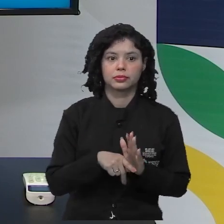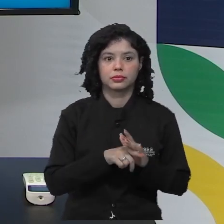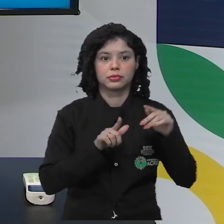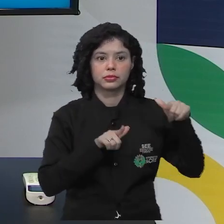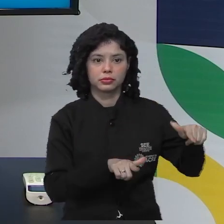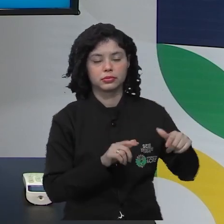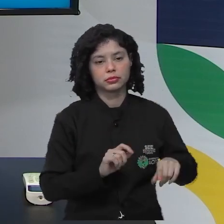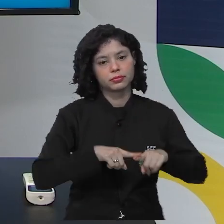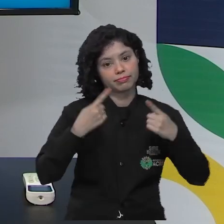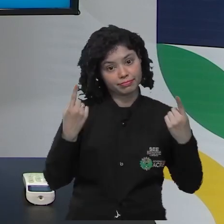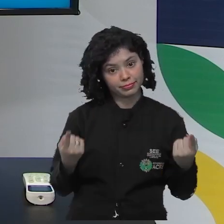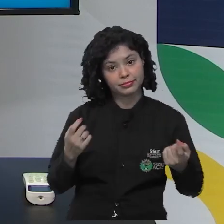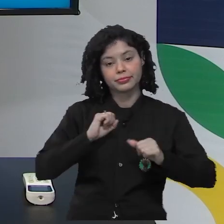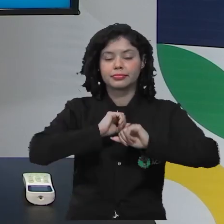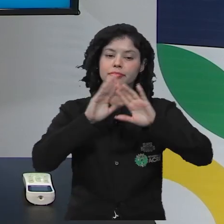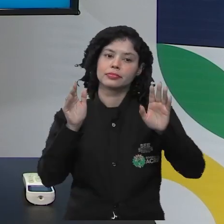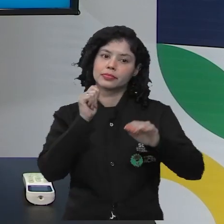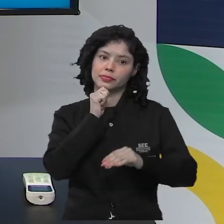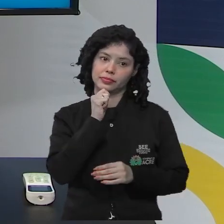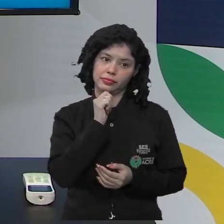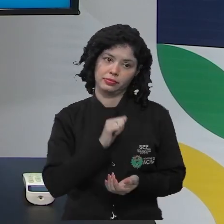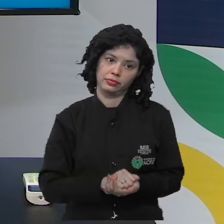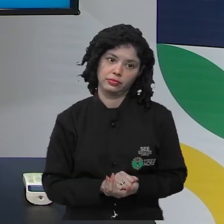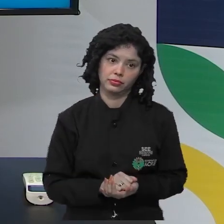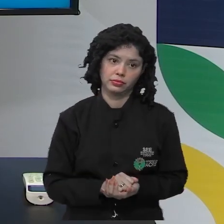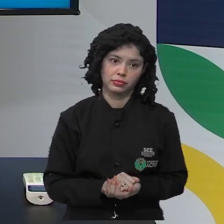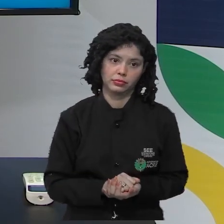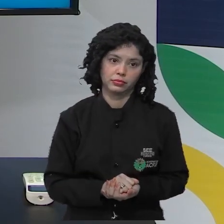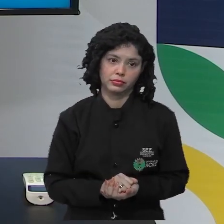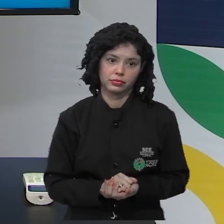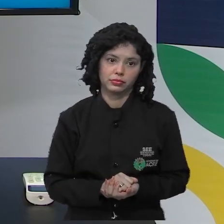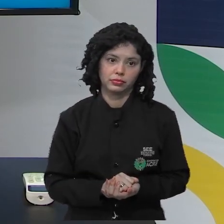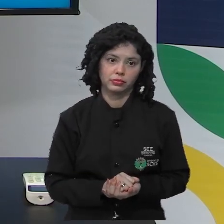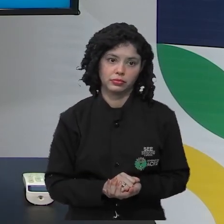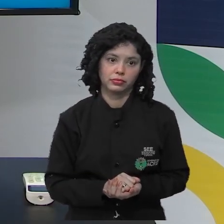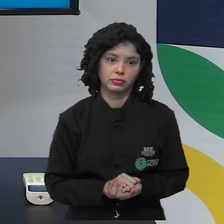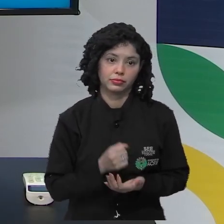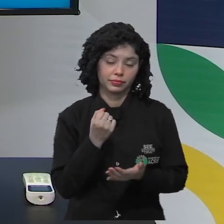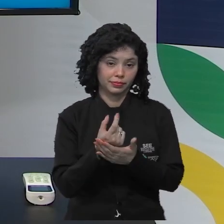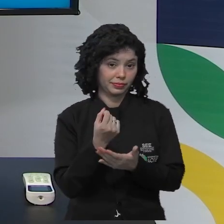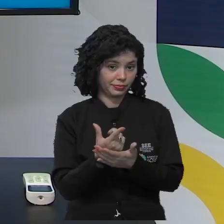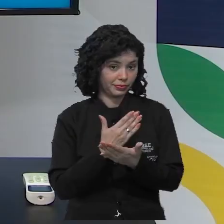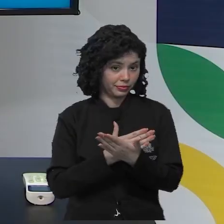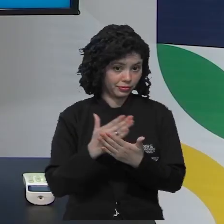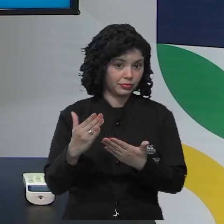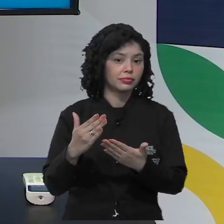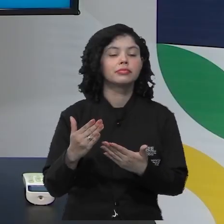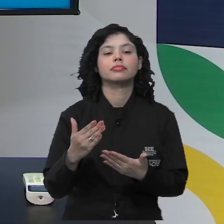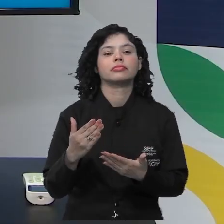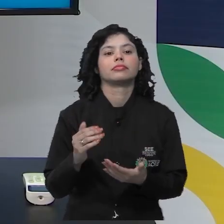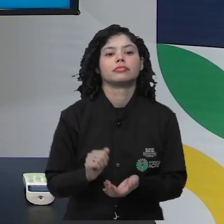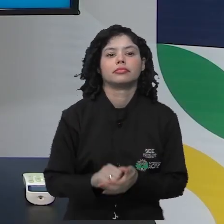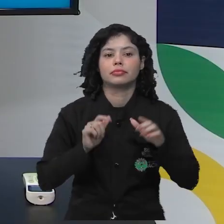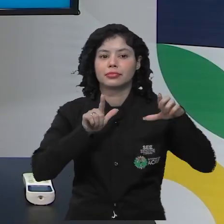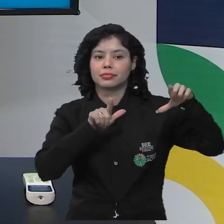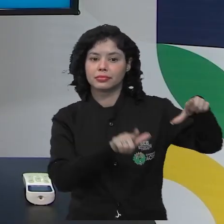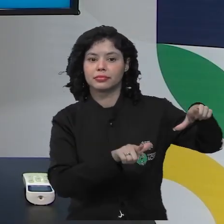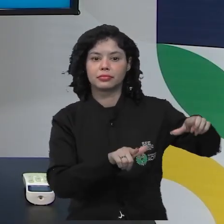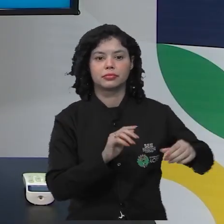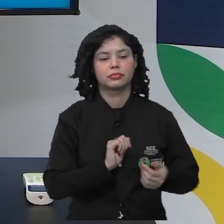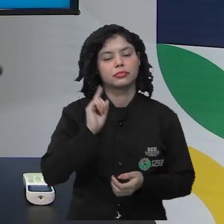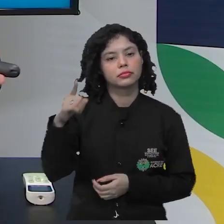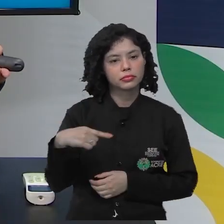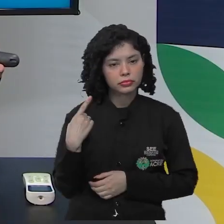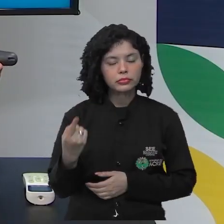placa. Lógico que tem o quê? Tem ali a questão do pagamento inicial, né? Você tem que pagar pela placa, mas